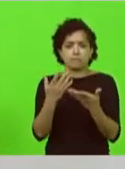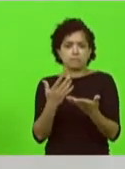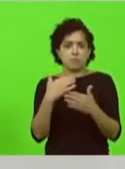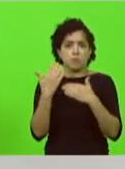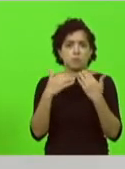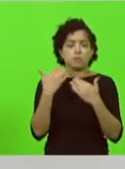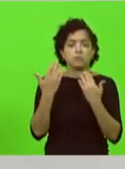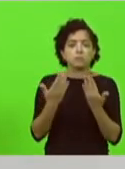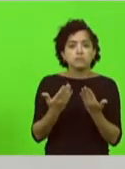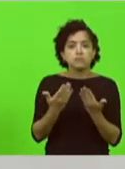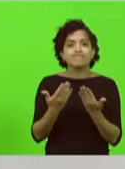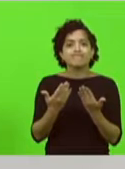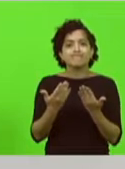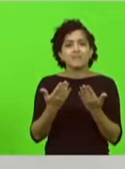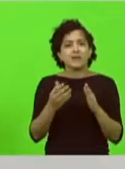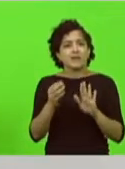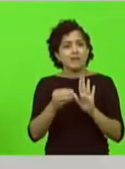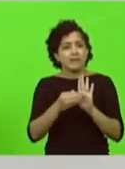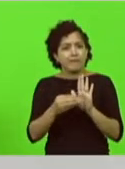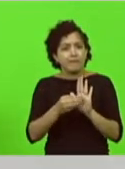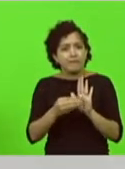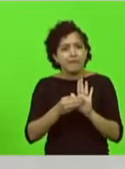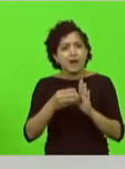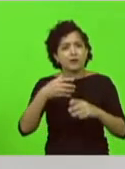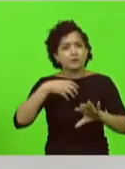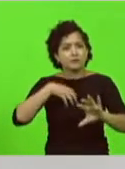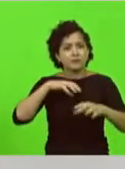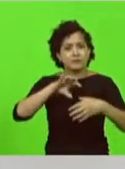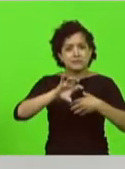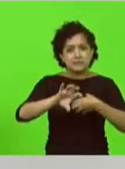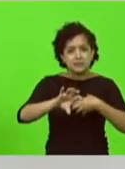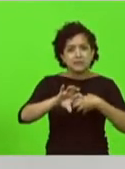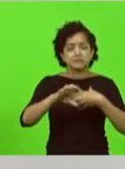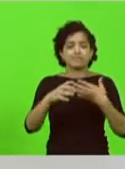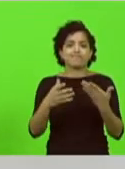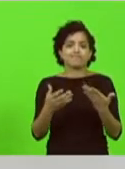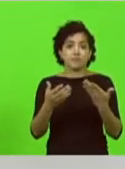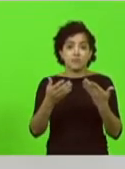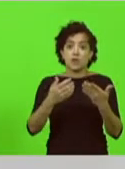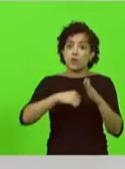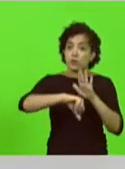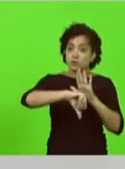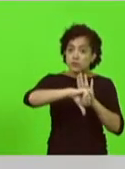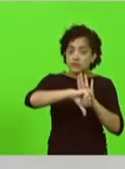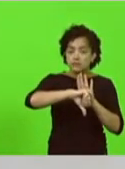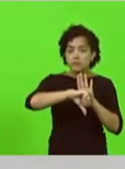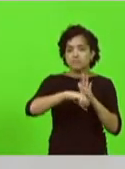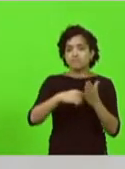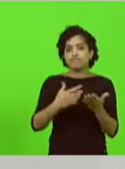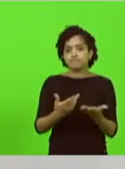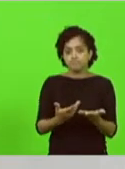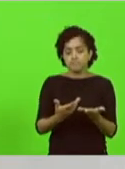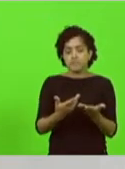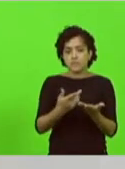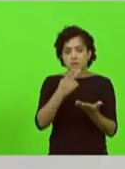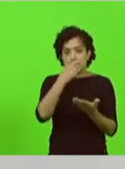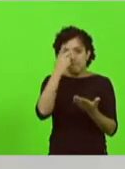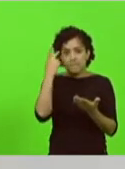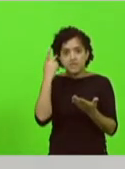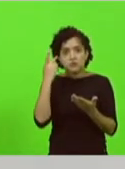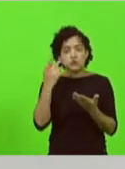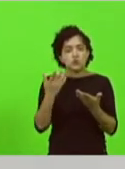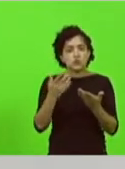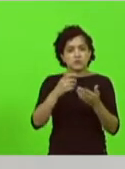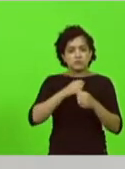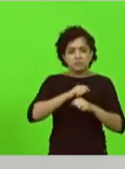Desumanidade, falta de empatia, covardia, crime. É perturbador. Pessoas gastam seu tempo